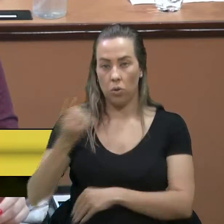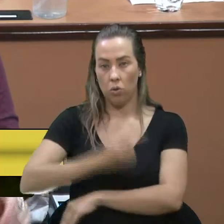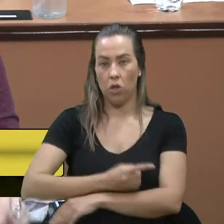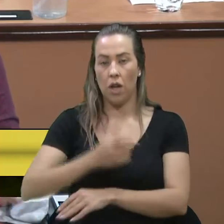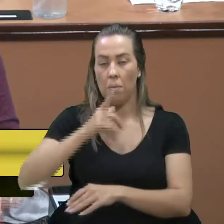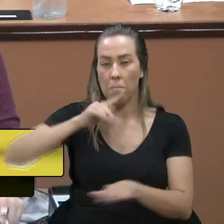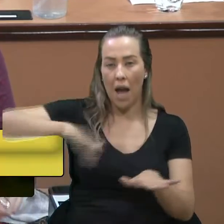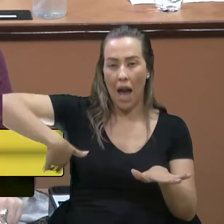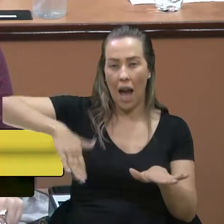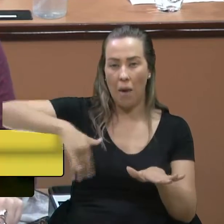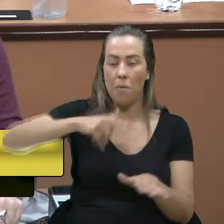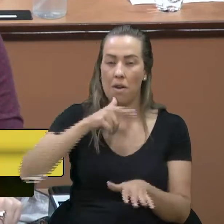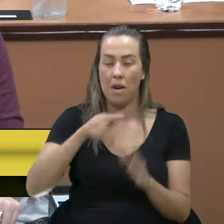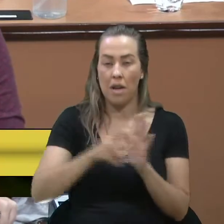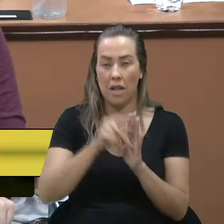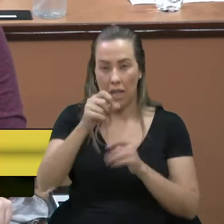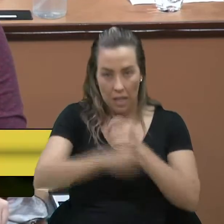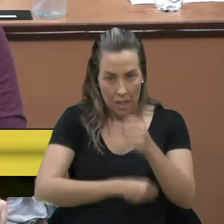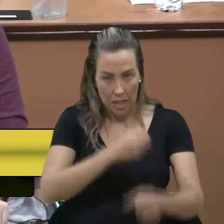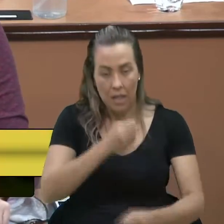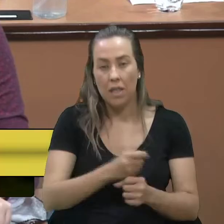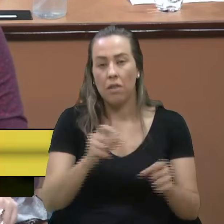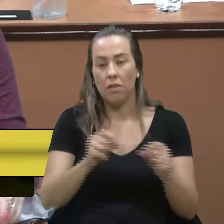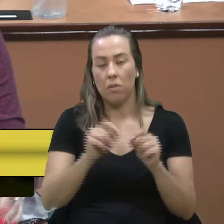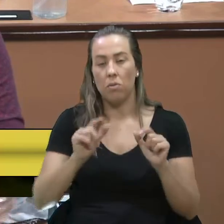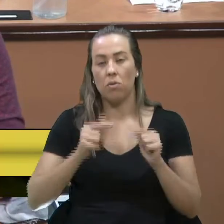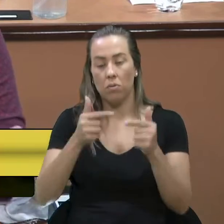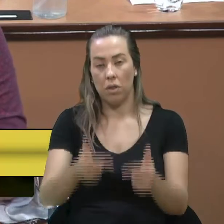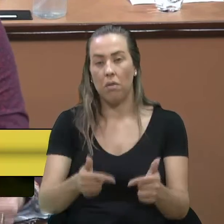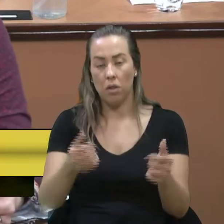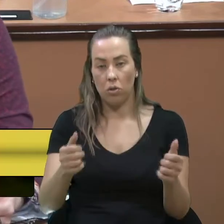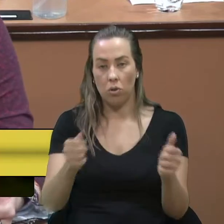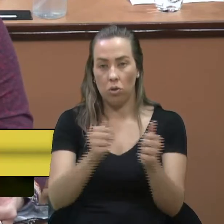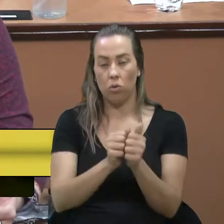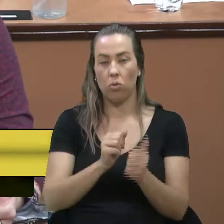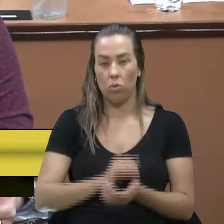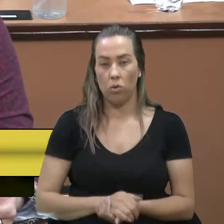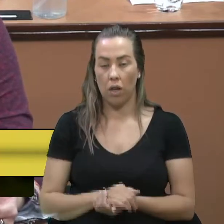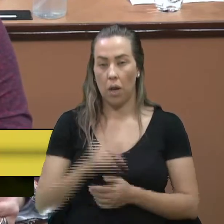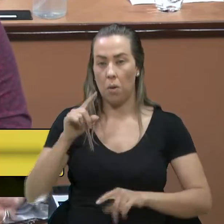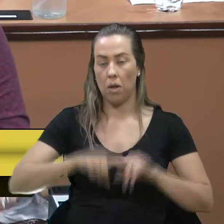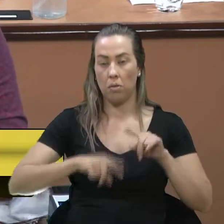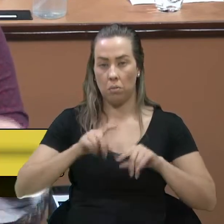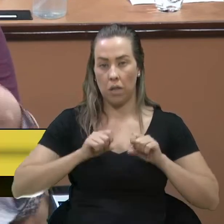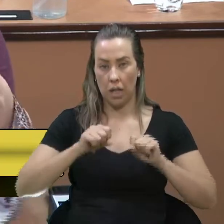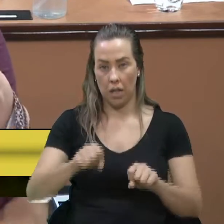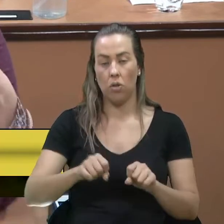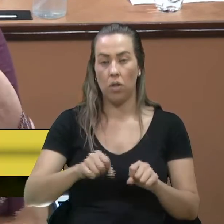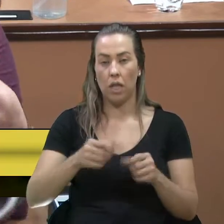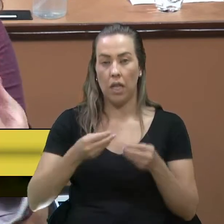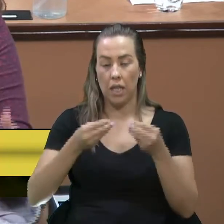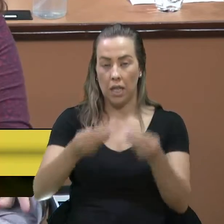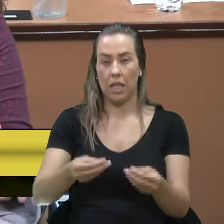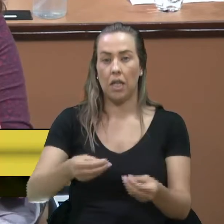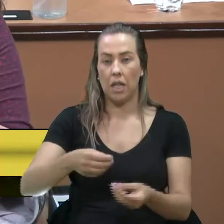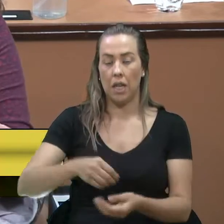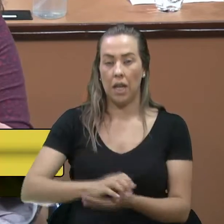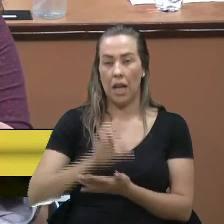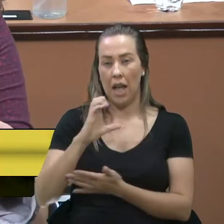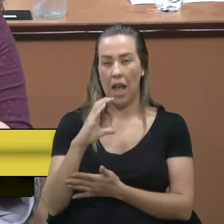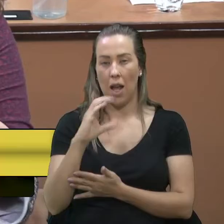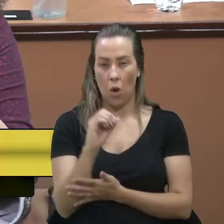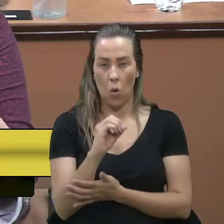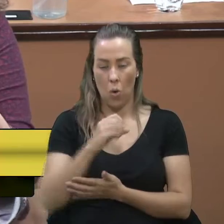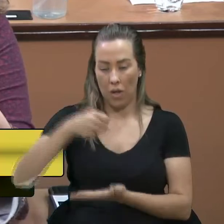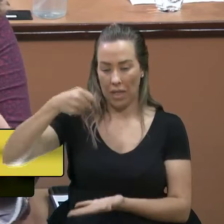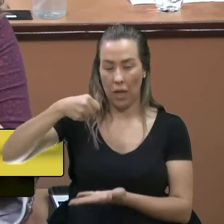Oceanos. E neste ano nós fizemos uma ação junto aos supermercados, onde a gente entregou ecobags para as